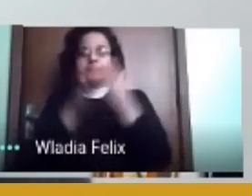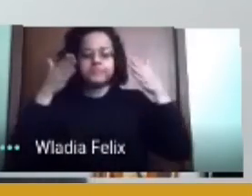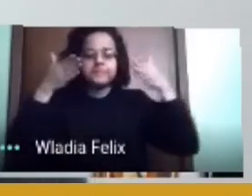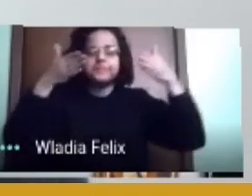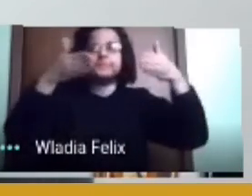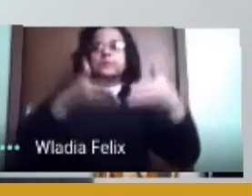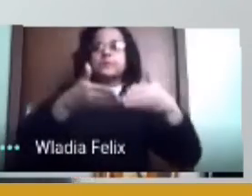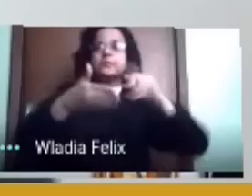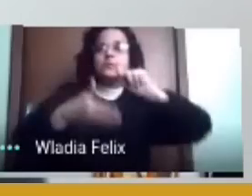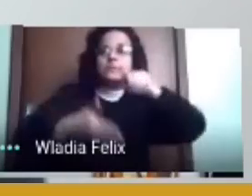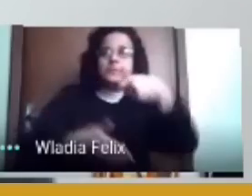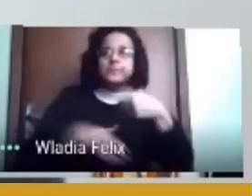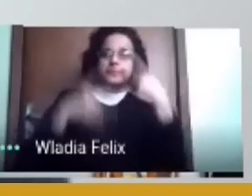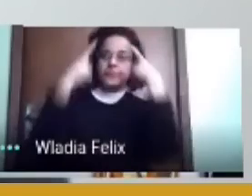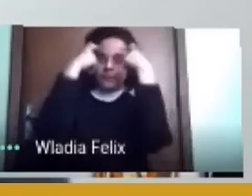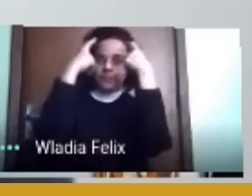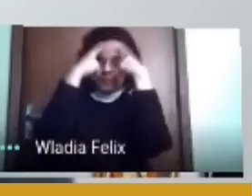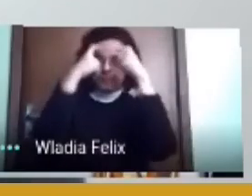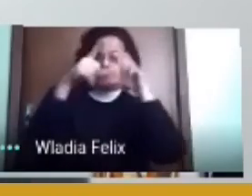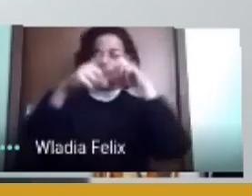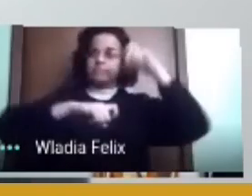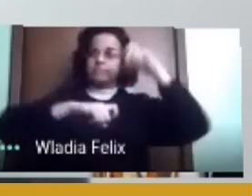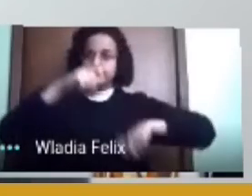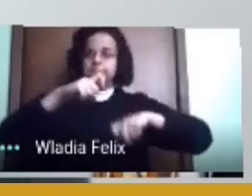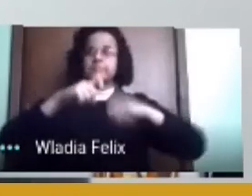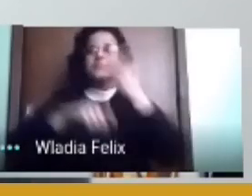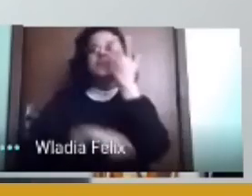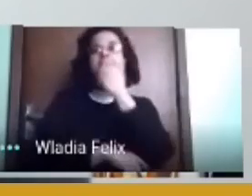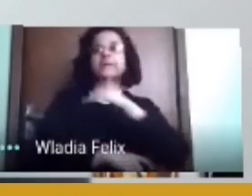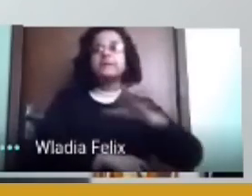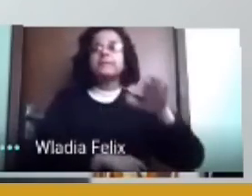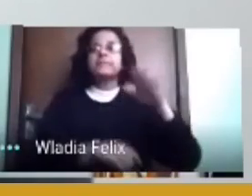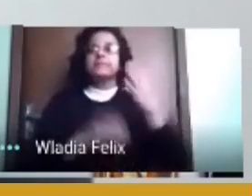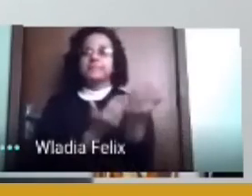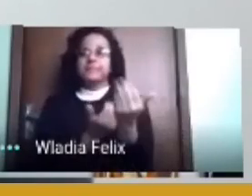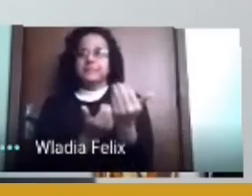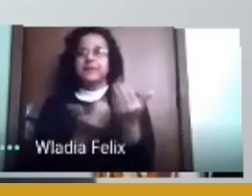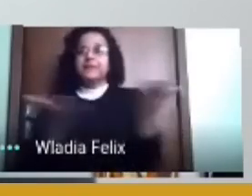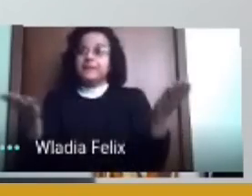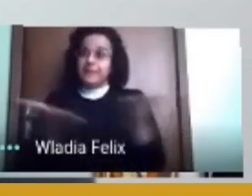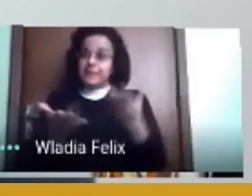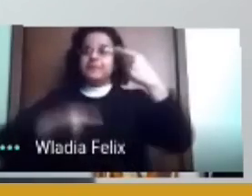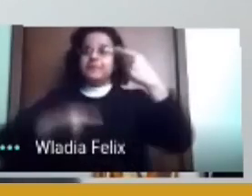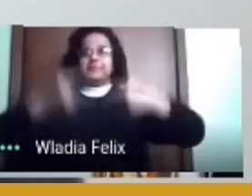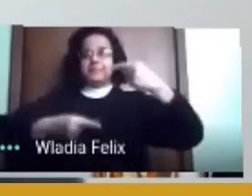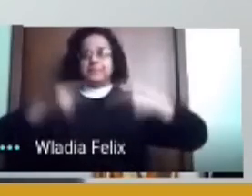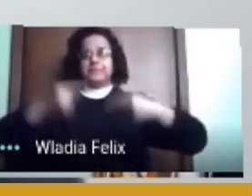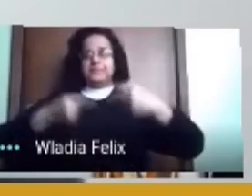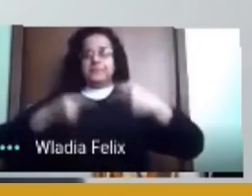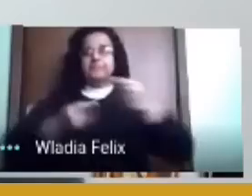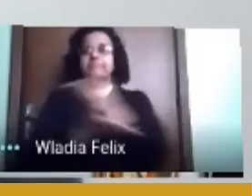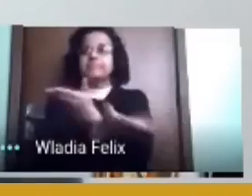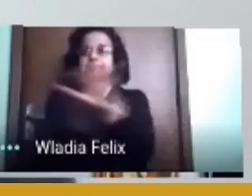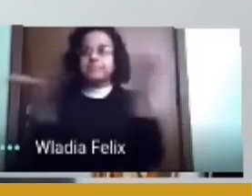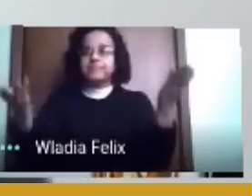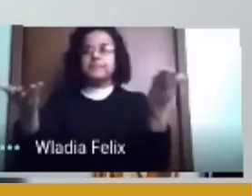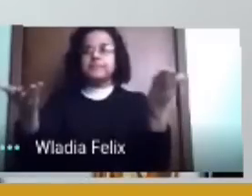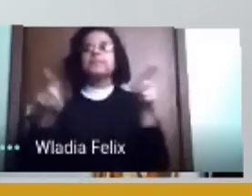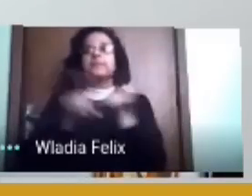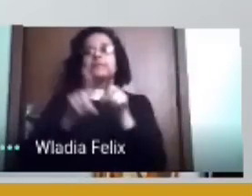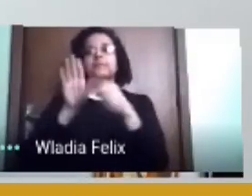E é sobre isso que eu vou discutir aqui com vocês, trazer alguns conceitos para que a gente possa pensar um pouco sobre essa